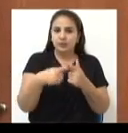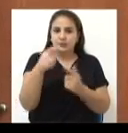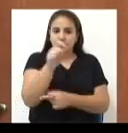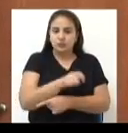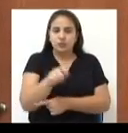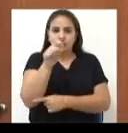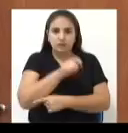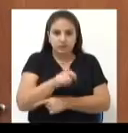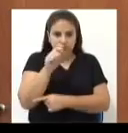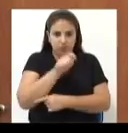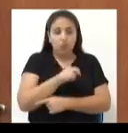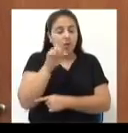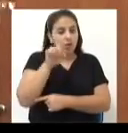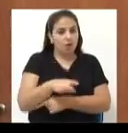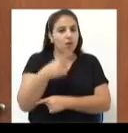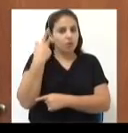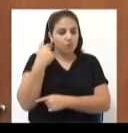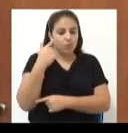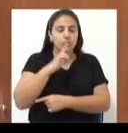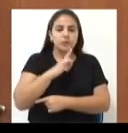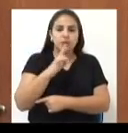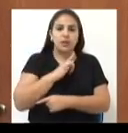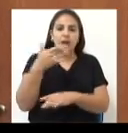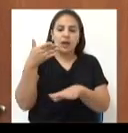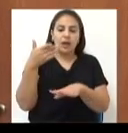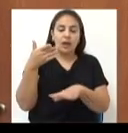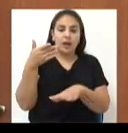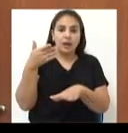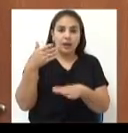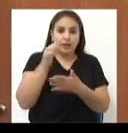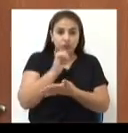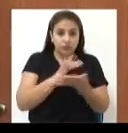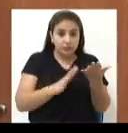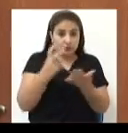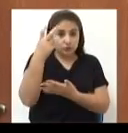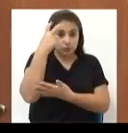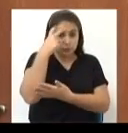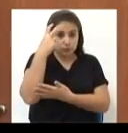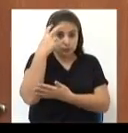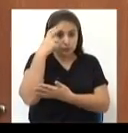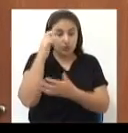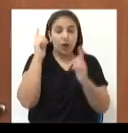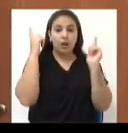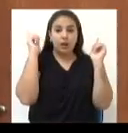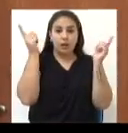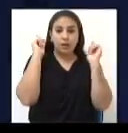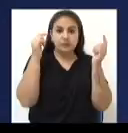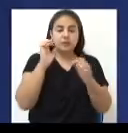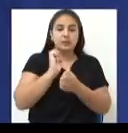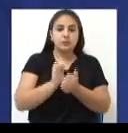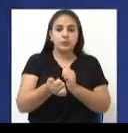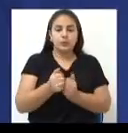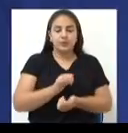entidade, com frequência são oferecidas atividades culturais, de lazer e de esporte.